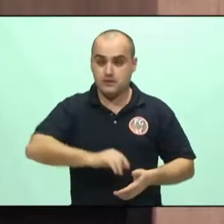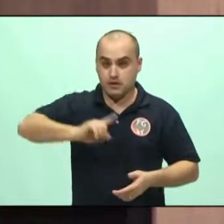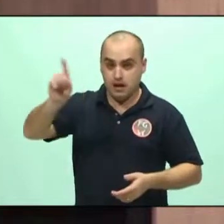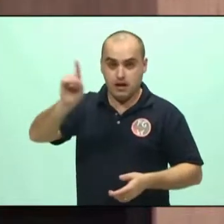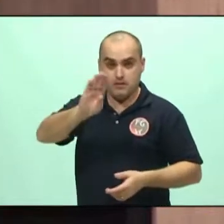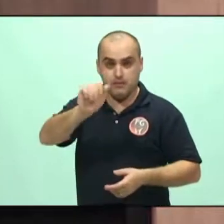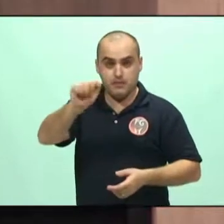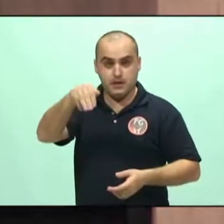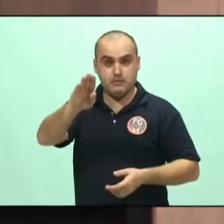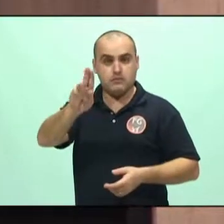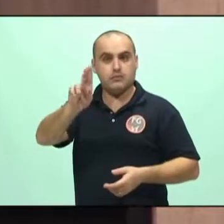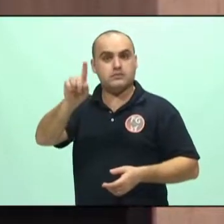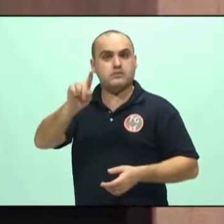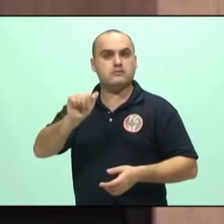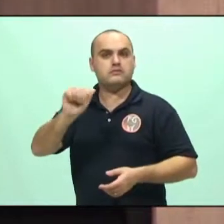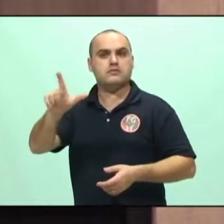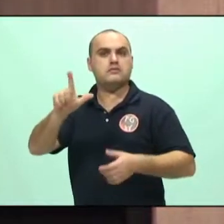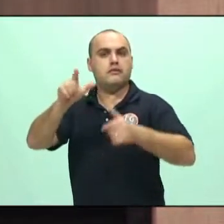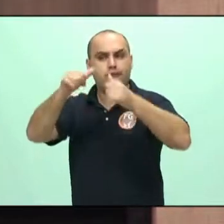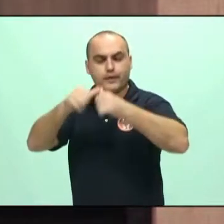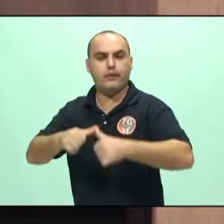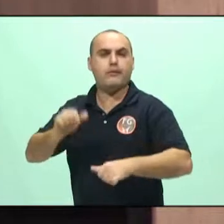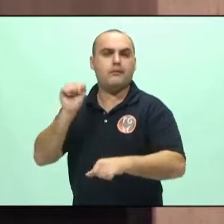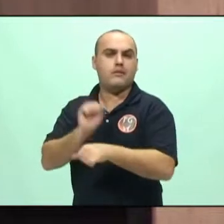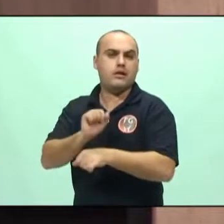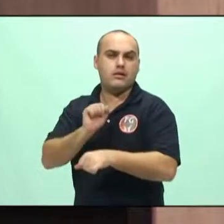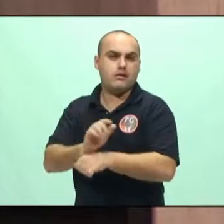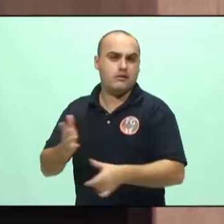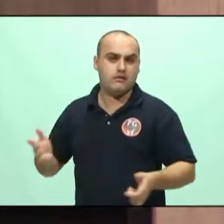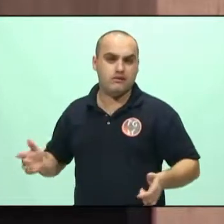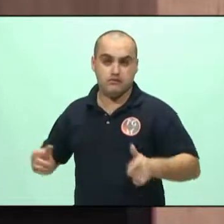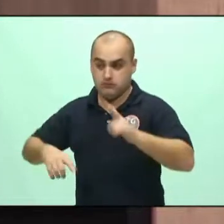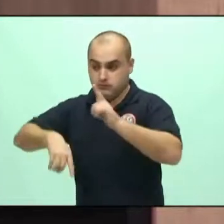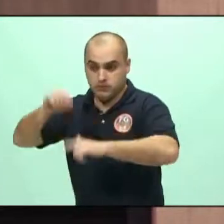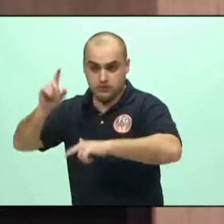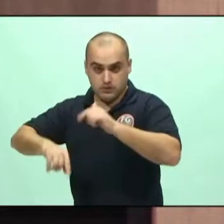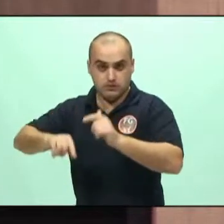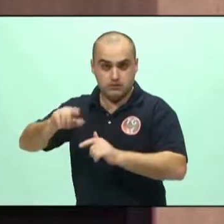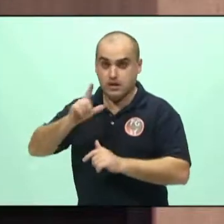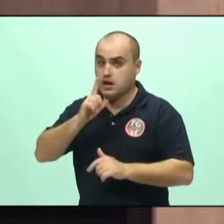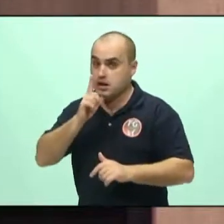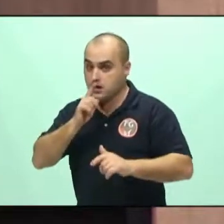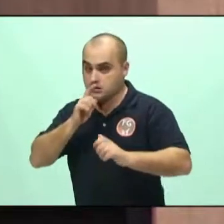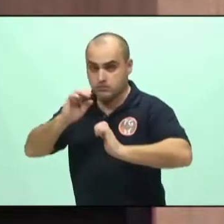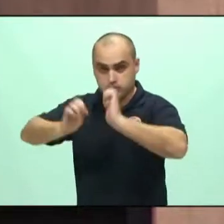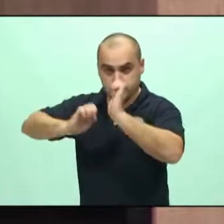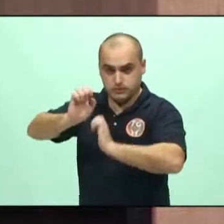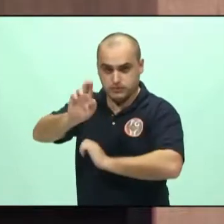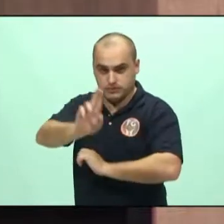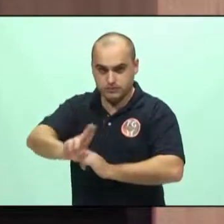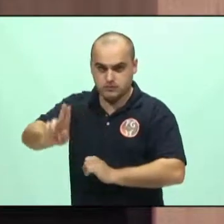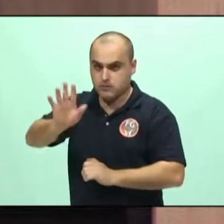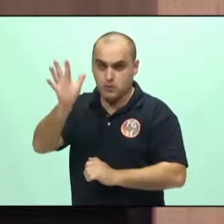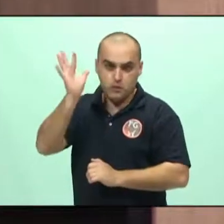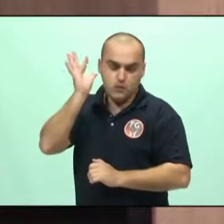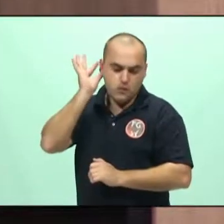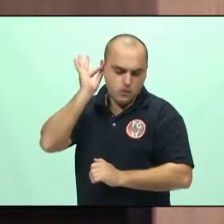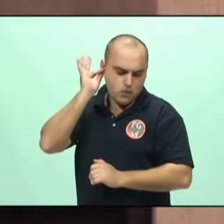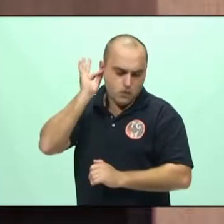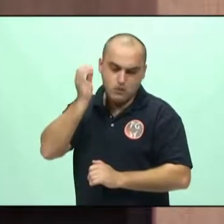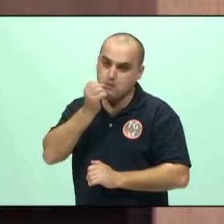aula Ela ficou muito tempo parada e assim o material que ia ser Maisa usa para fazer o serviço dela é ótimo